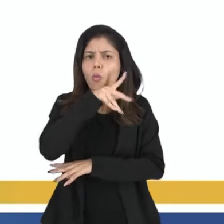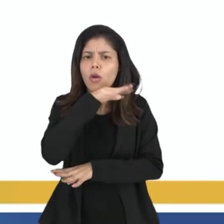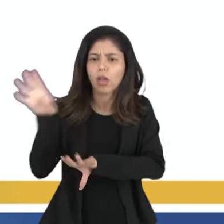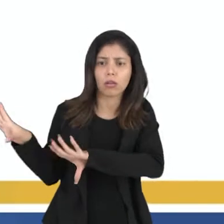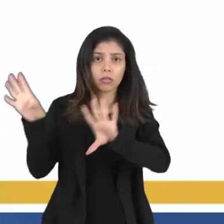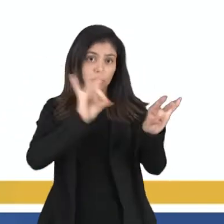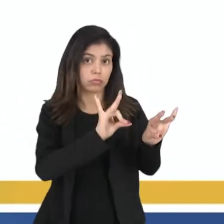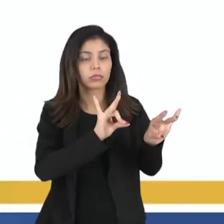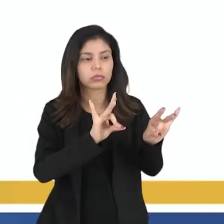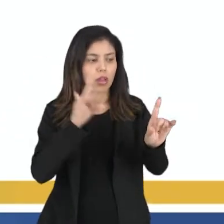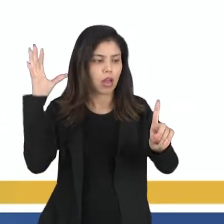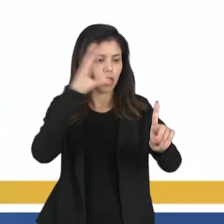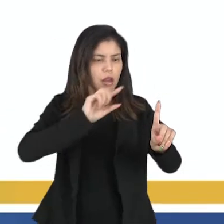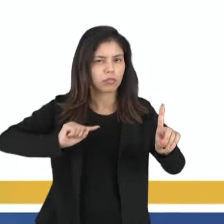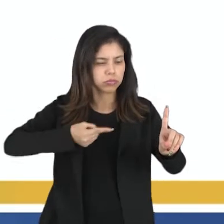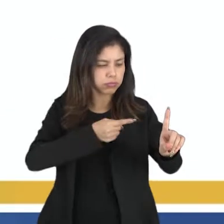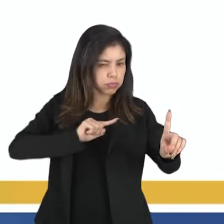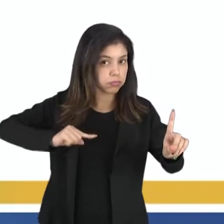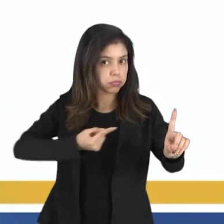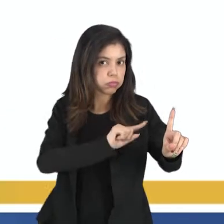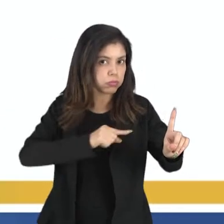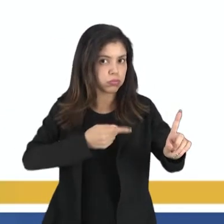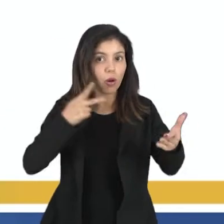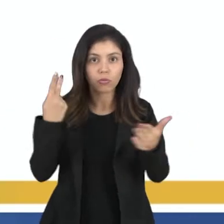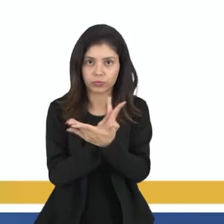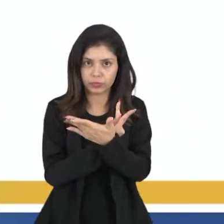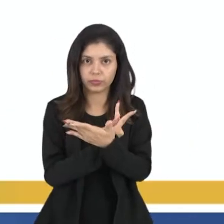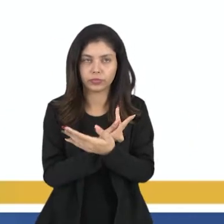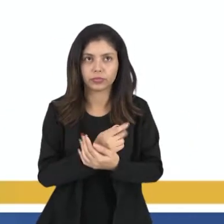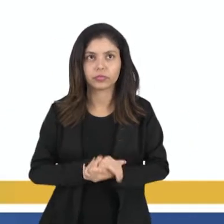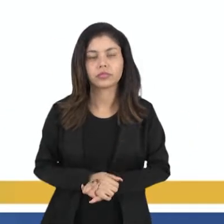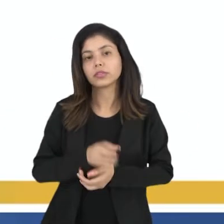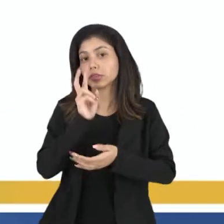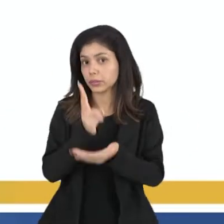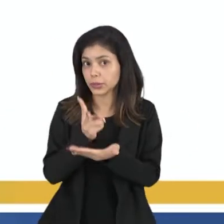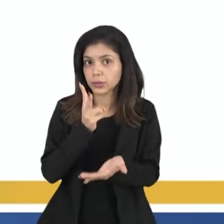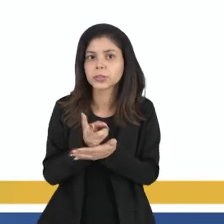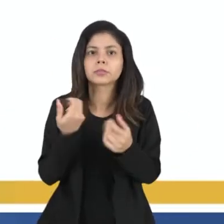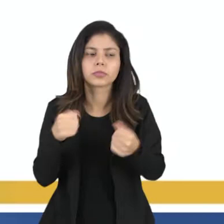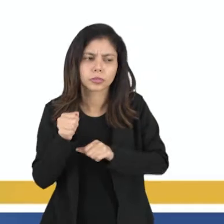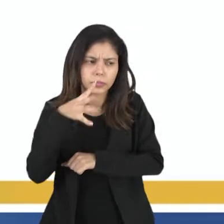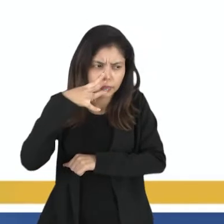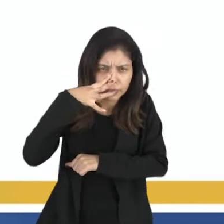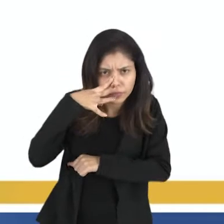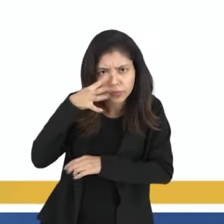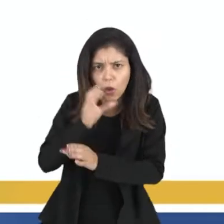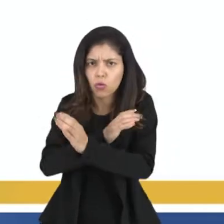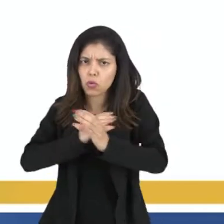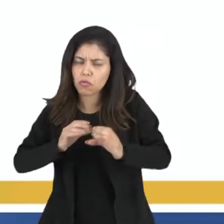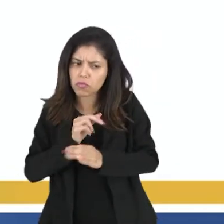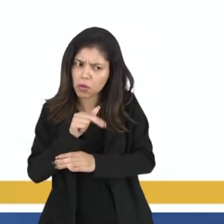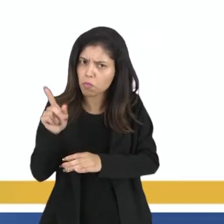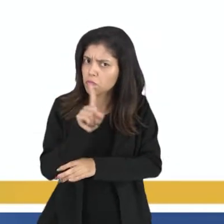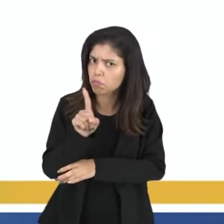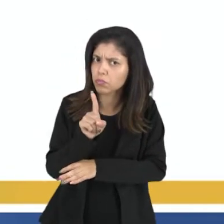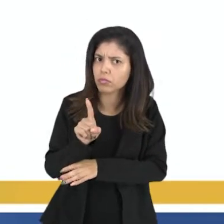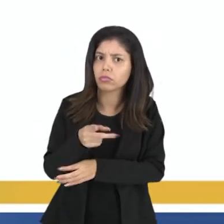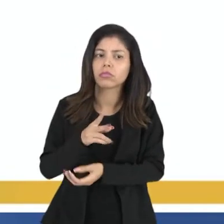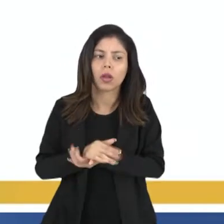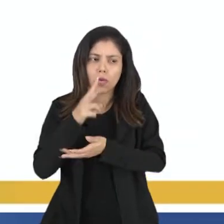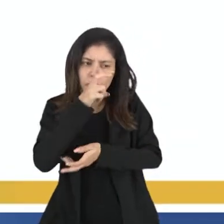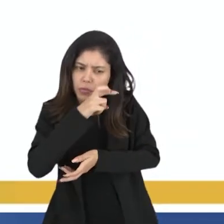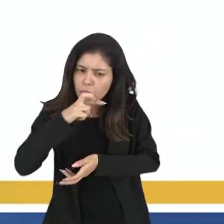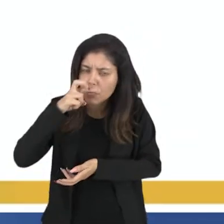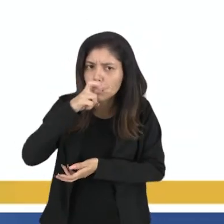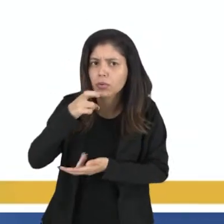levando, induzindo ele ao erro. Então, ele sempre tem que suspeitar. Então, por alternativa, essa daí está errada,